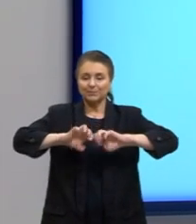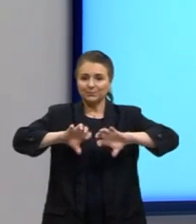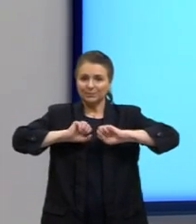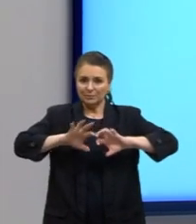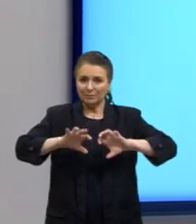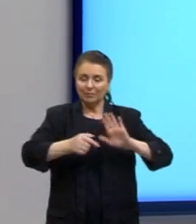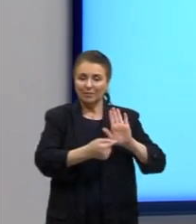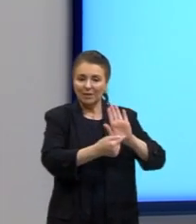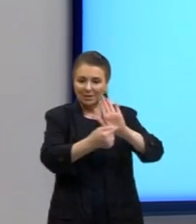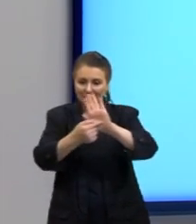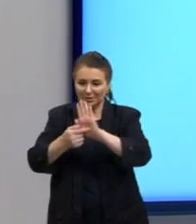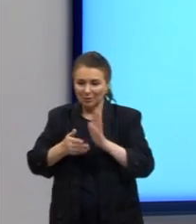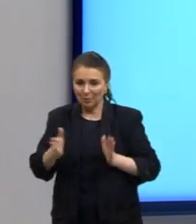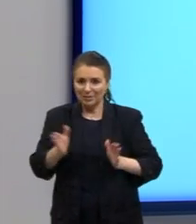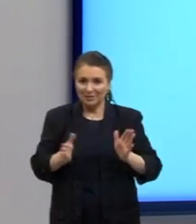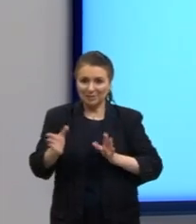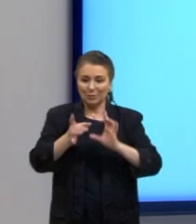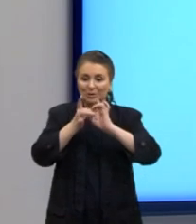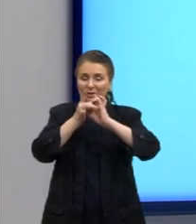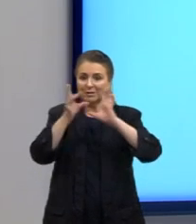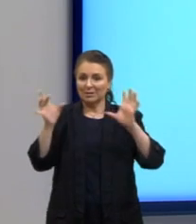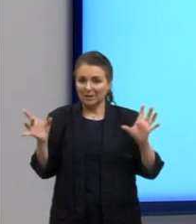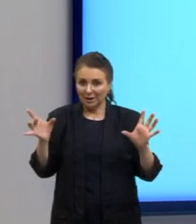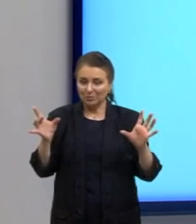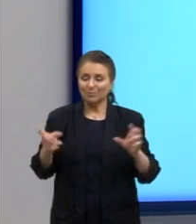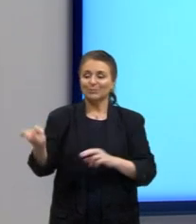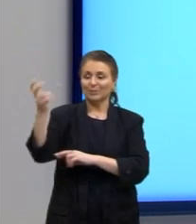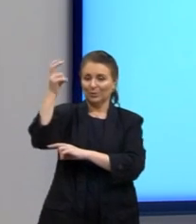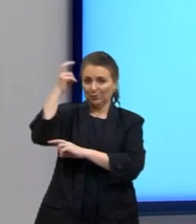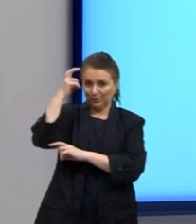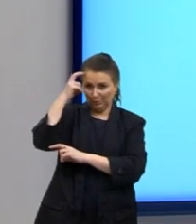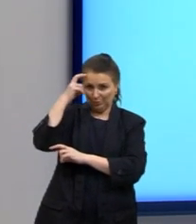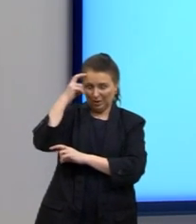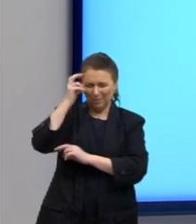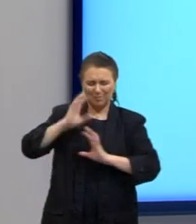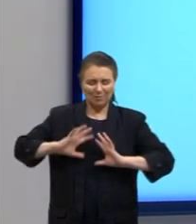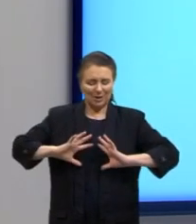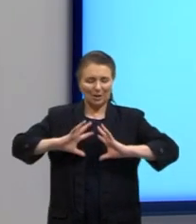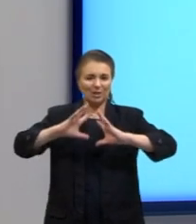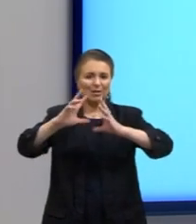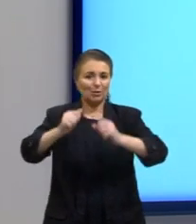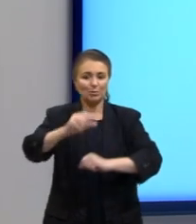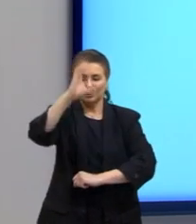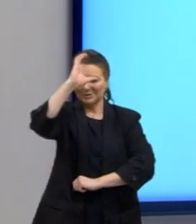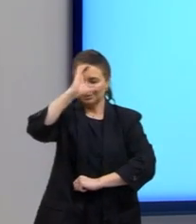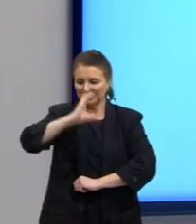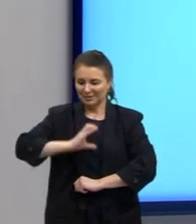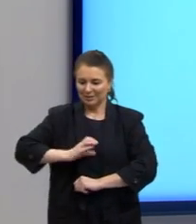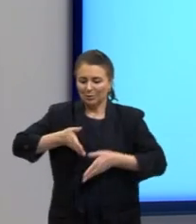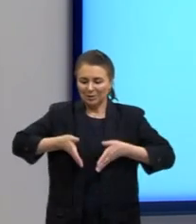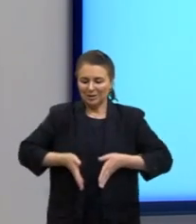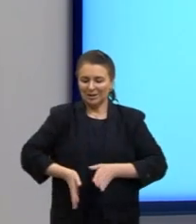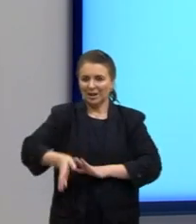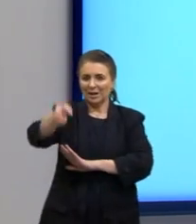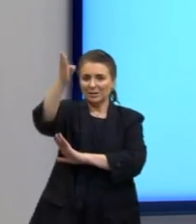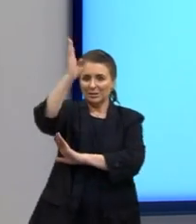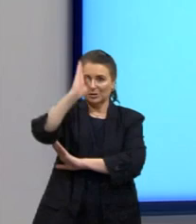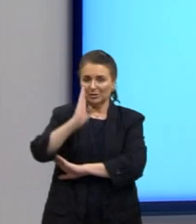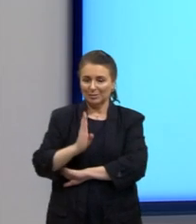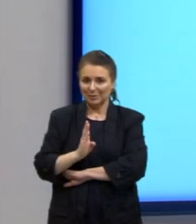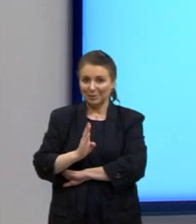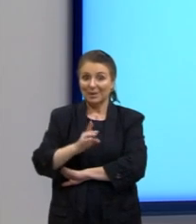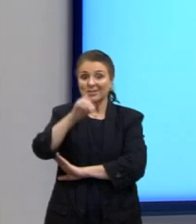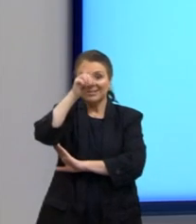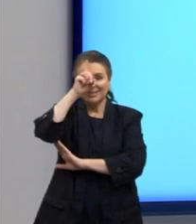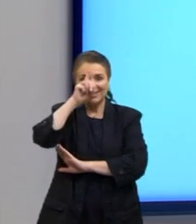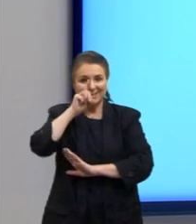vise ao acesso democrático à cultura para todo cidadão brasileiro destacado em amarelo